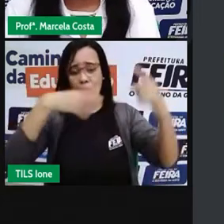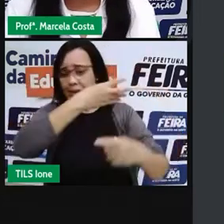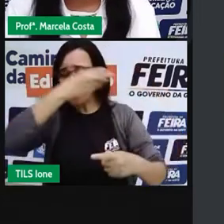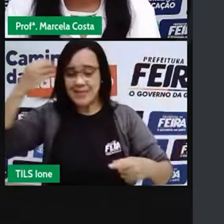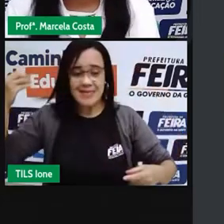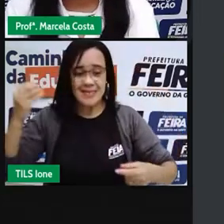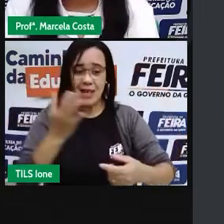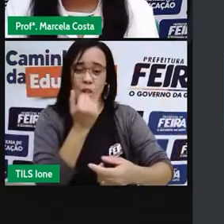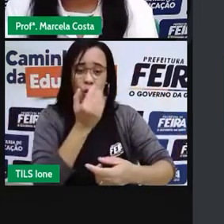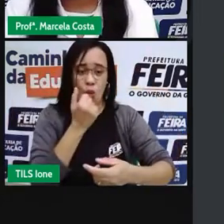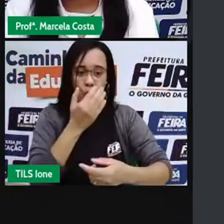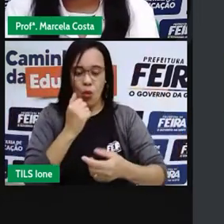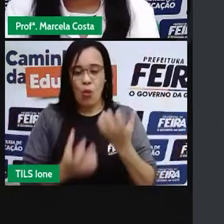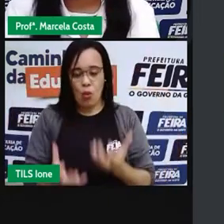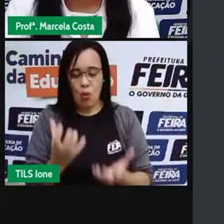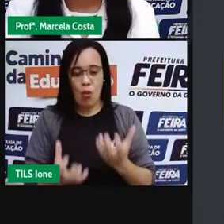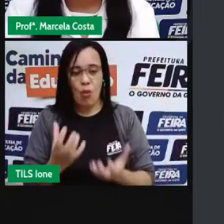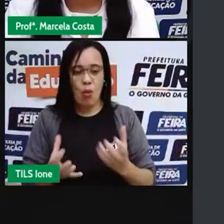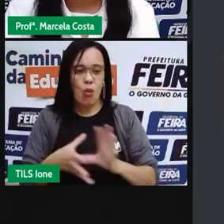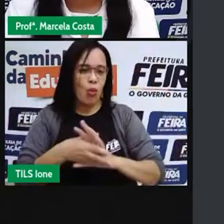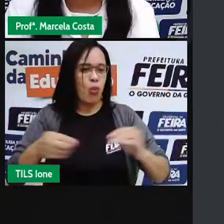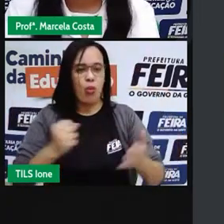que acaba queimando no fogo.